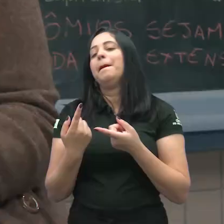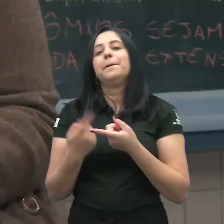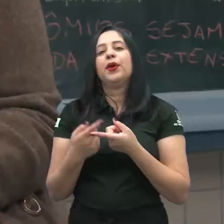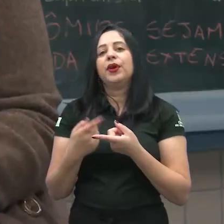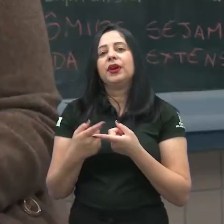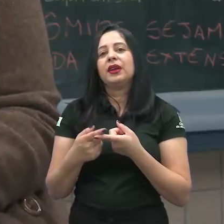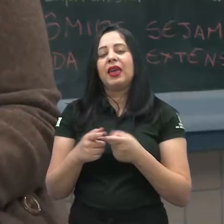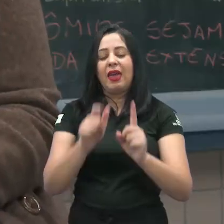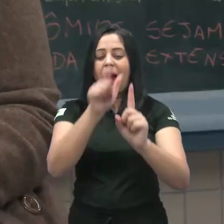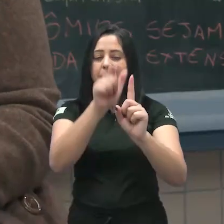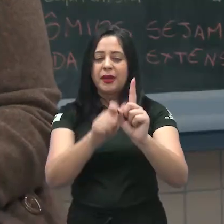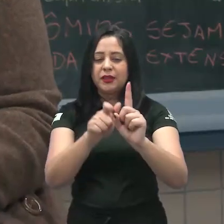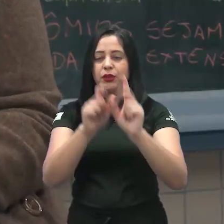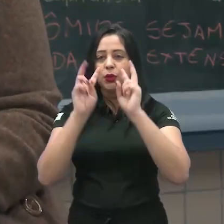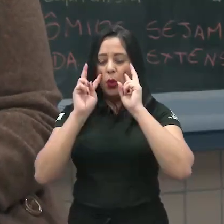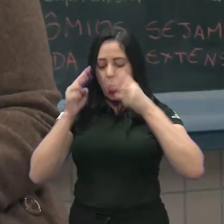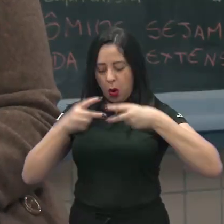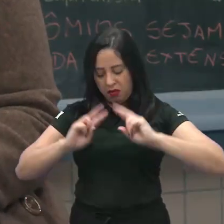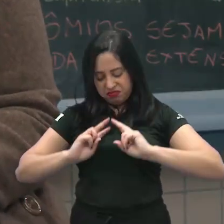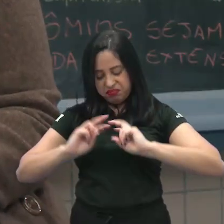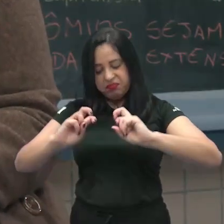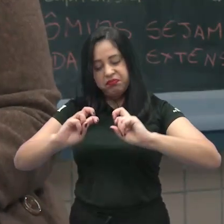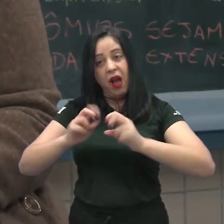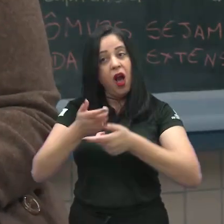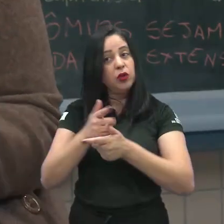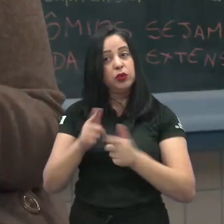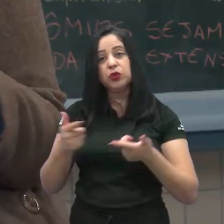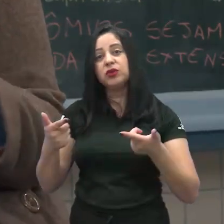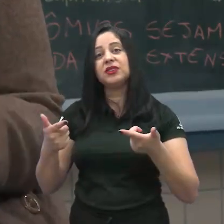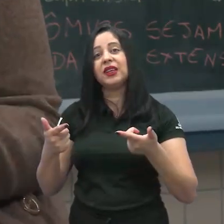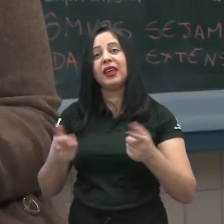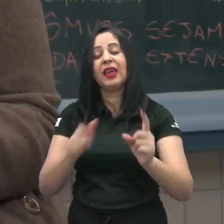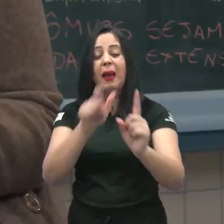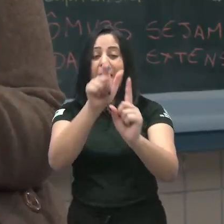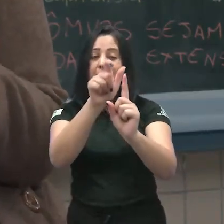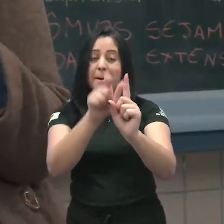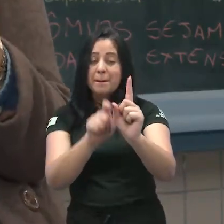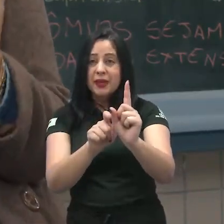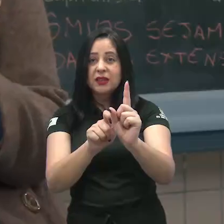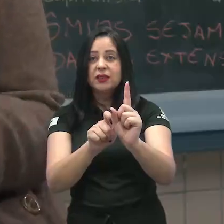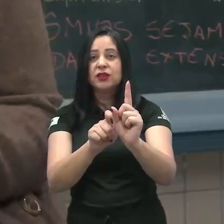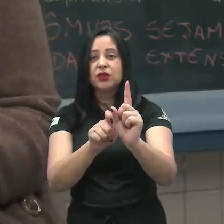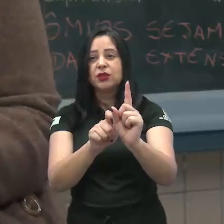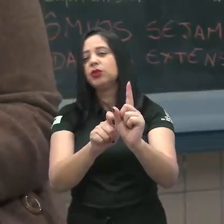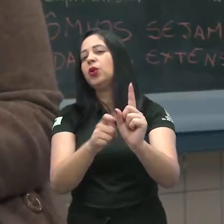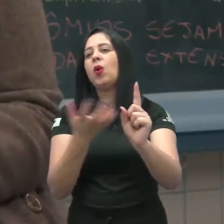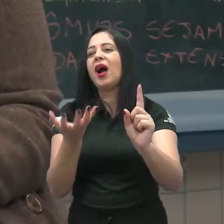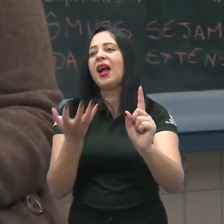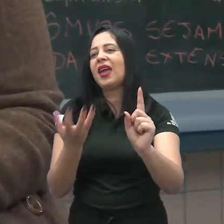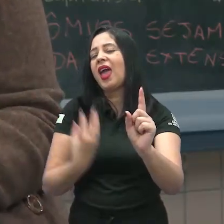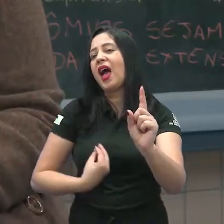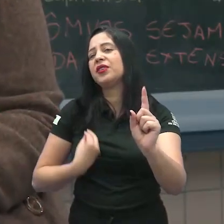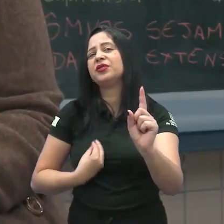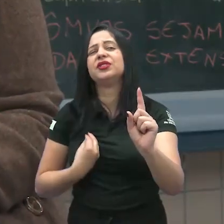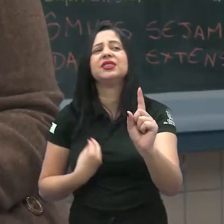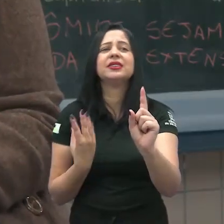relacionadas ao autoconhecimento, né? Pessoas que procuram um sentido na